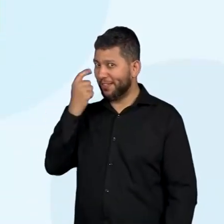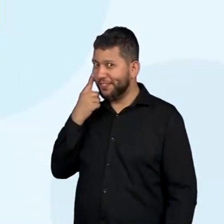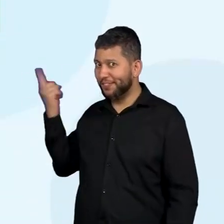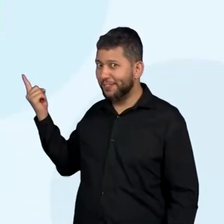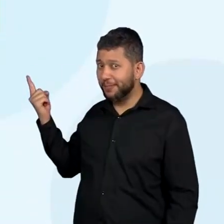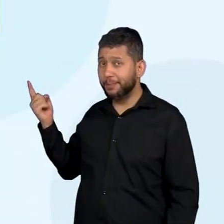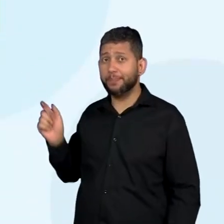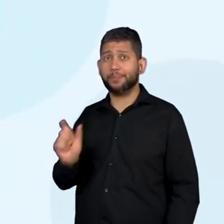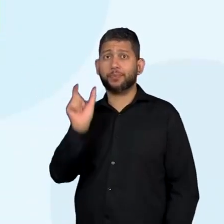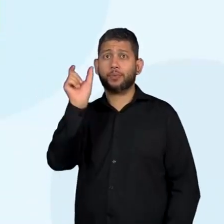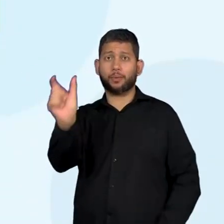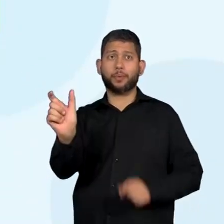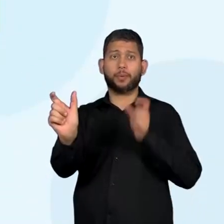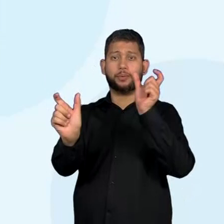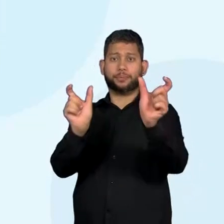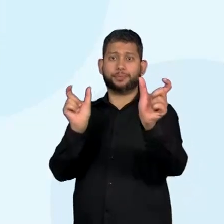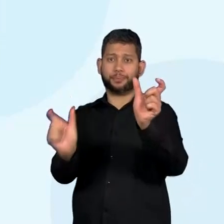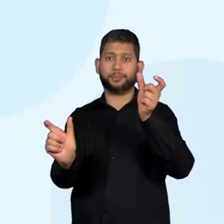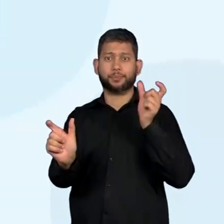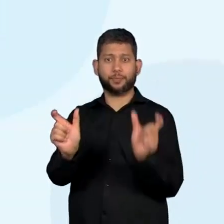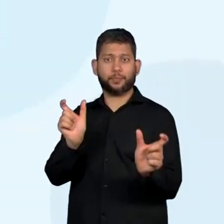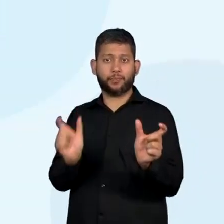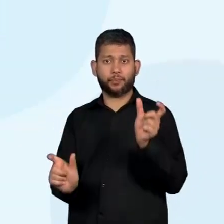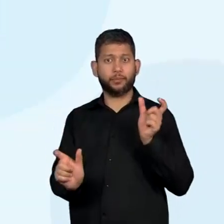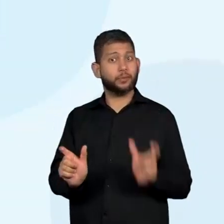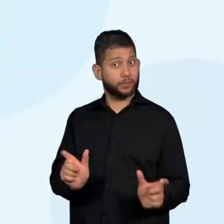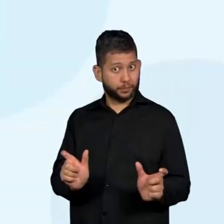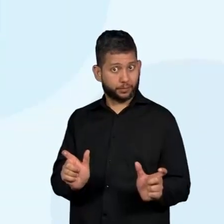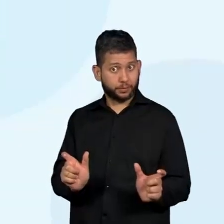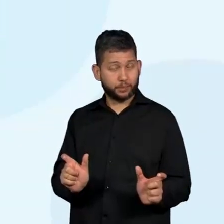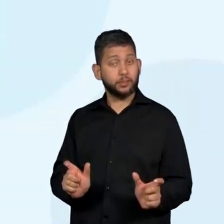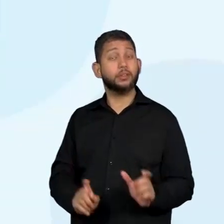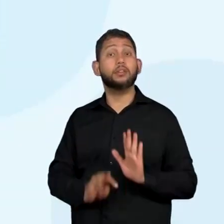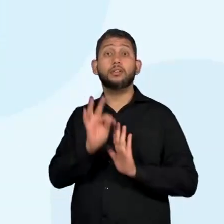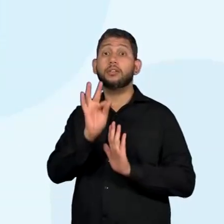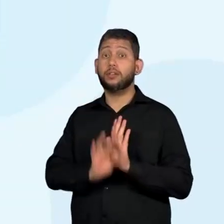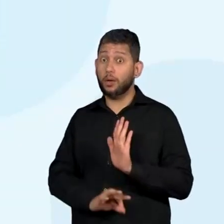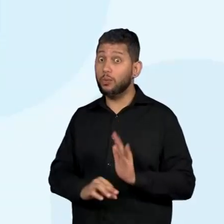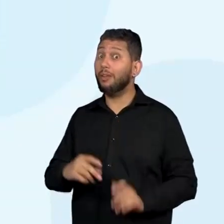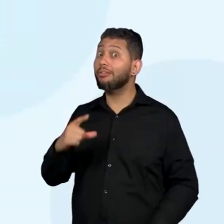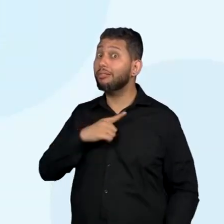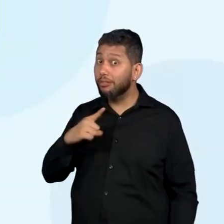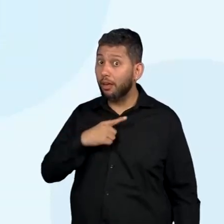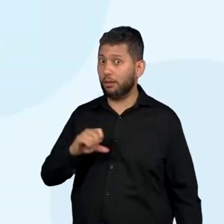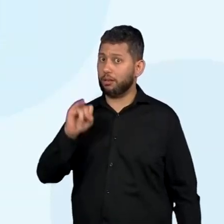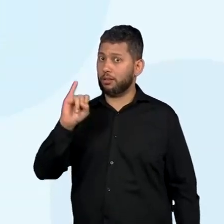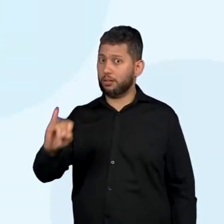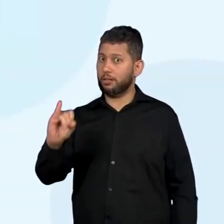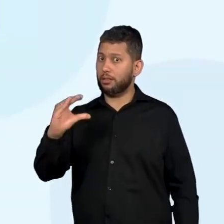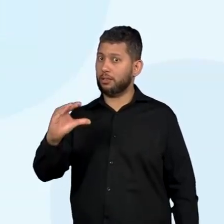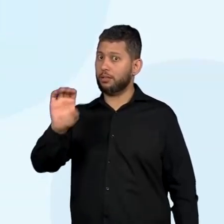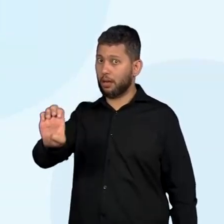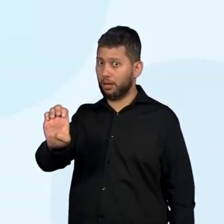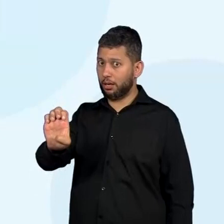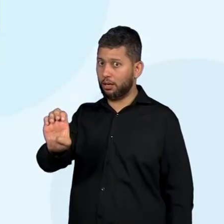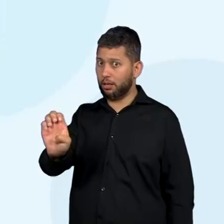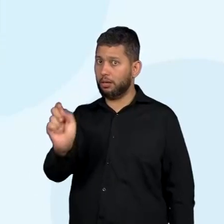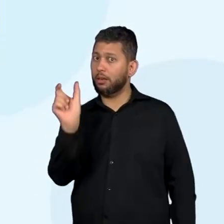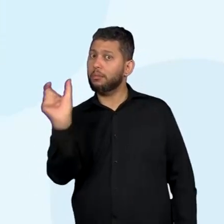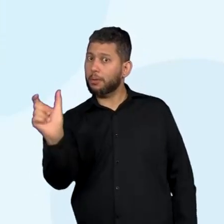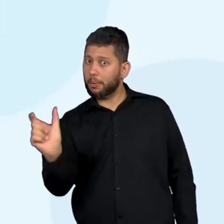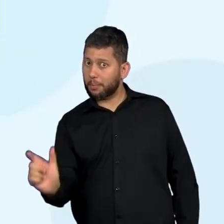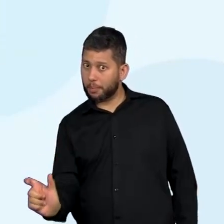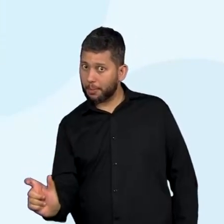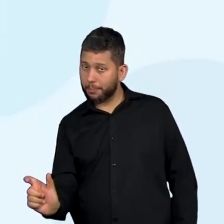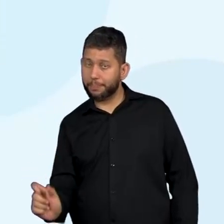em colunas conforme a escrita. No nosso texto, nós temos tanto as palavras com ICE, C, que é a